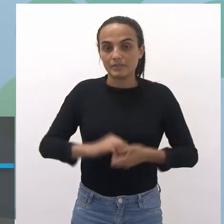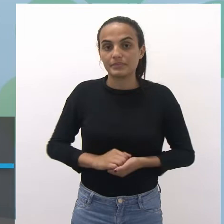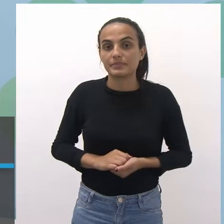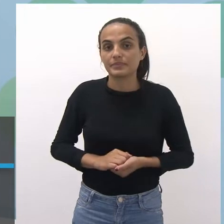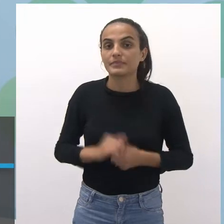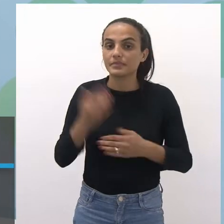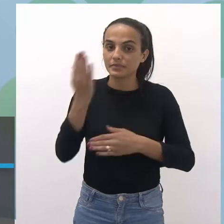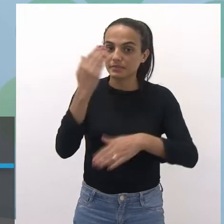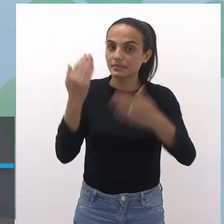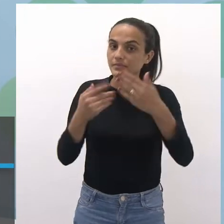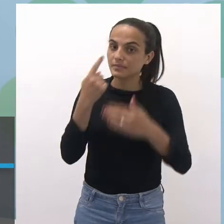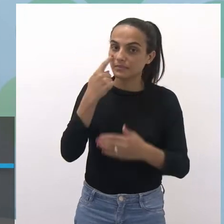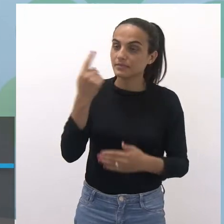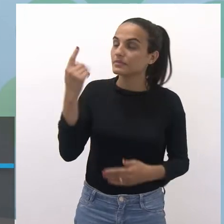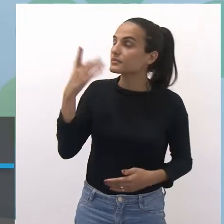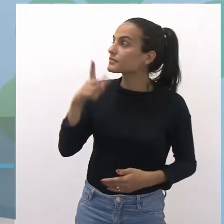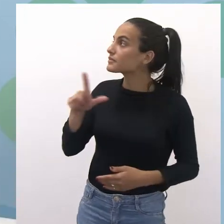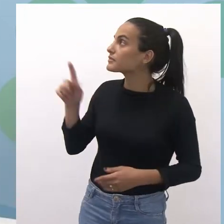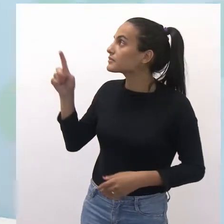Próximo slide.